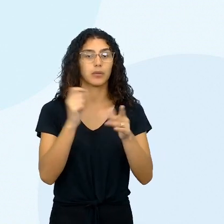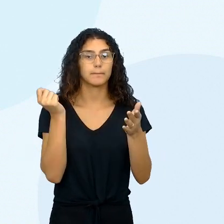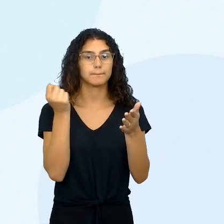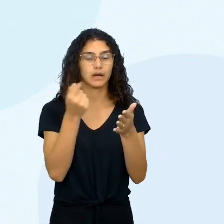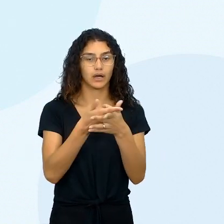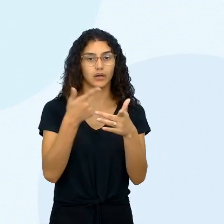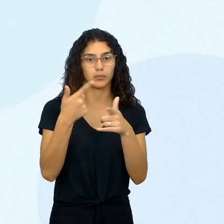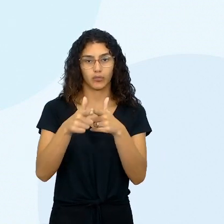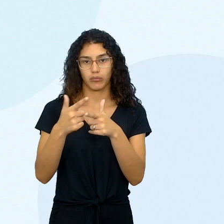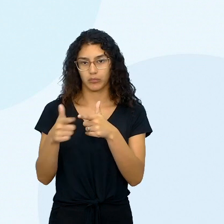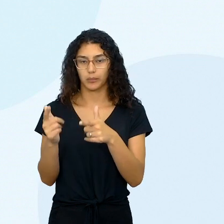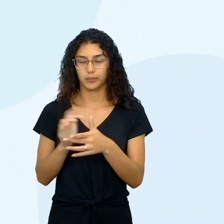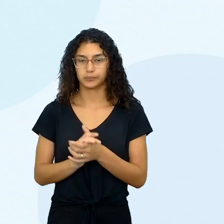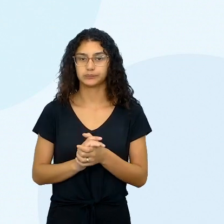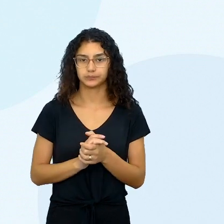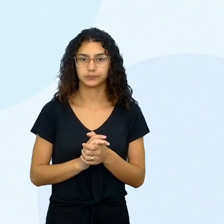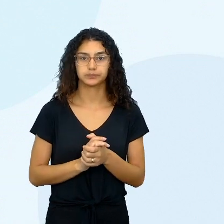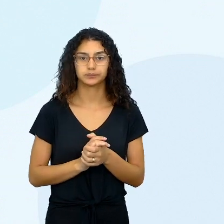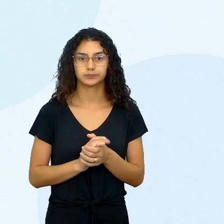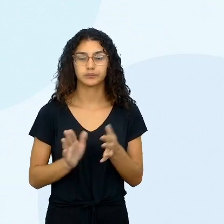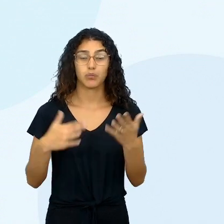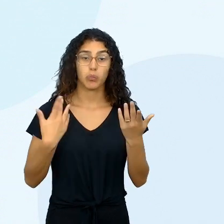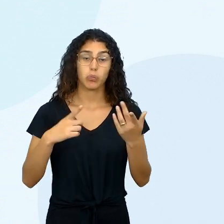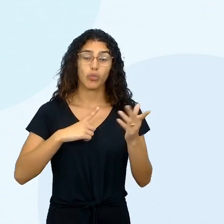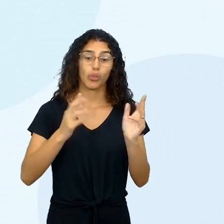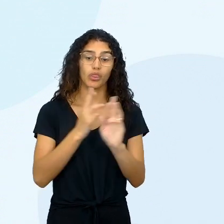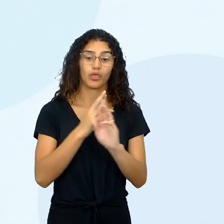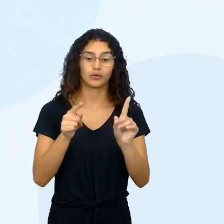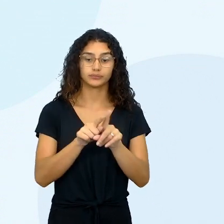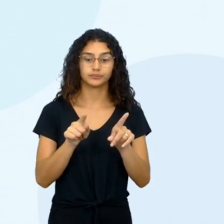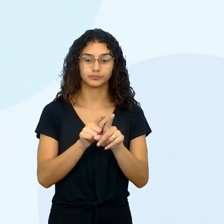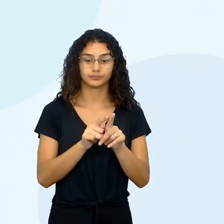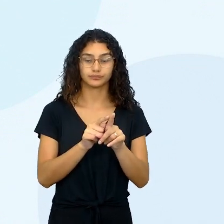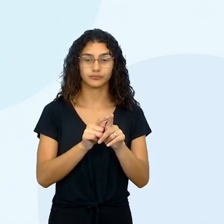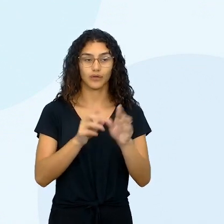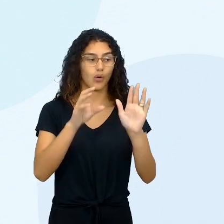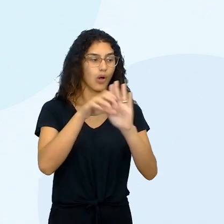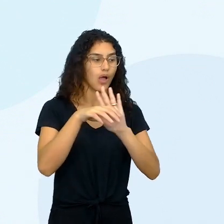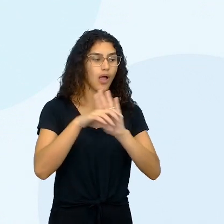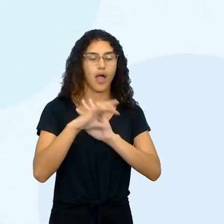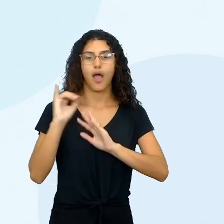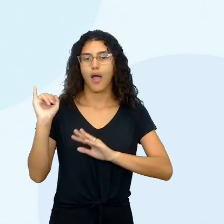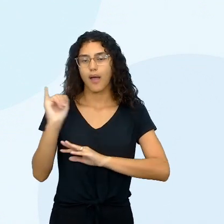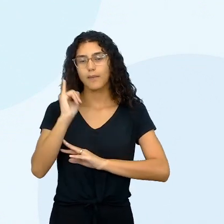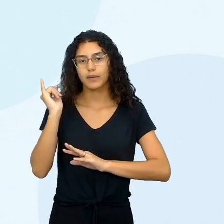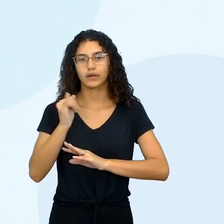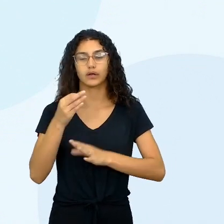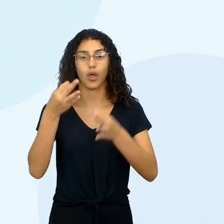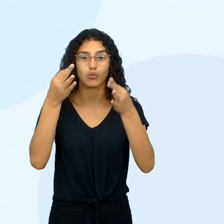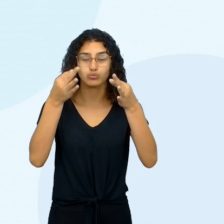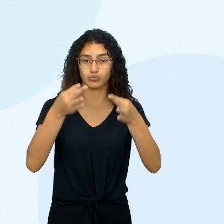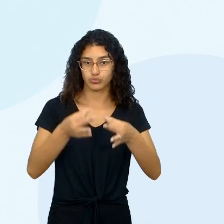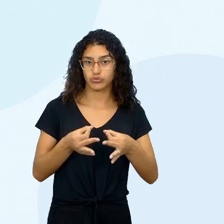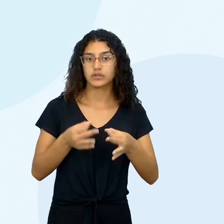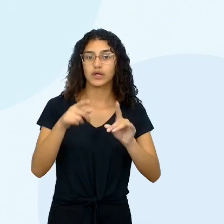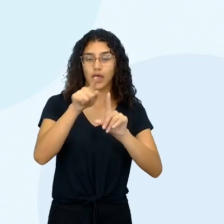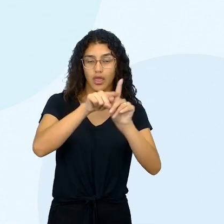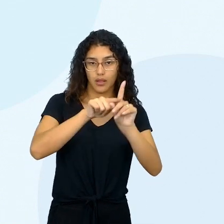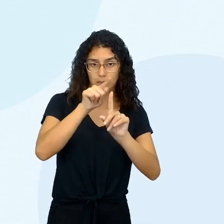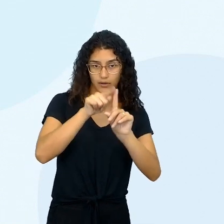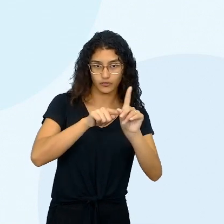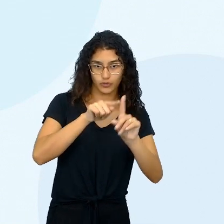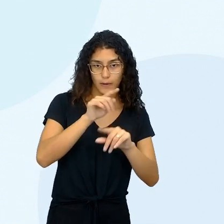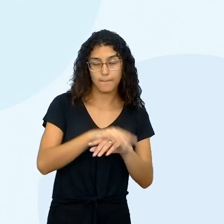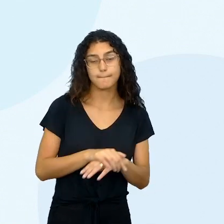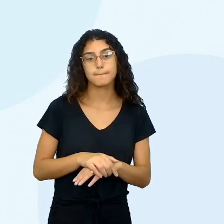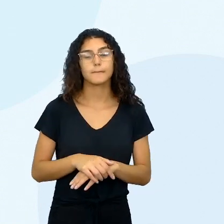pelos ônus. Né? E isso tem a ver com esse conceito que eu acho fantástico, que é o conceito de justiça climática. Né?